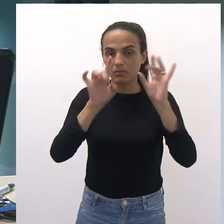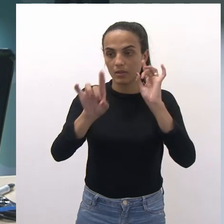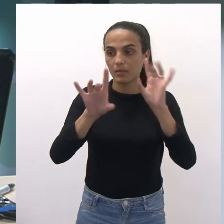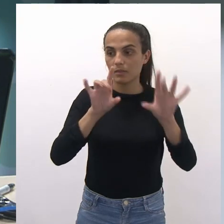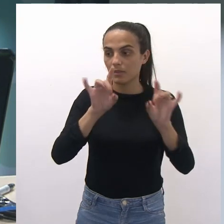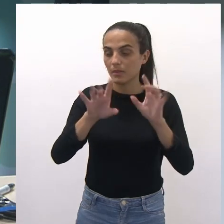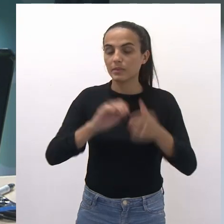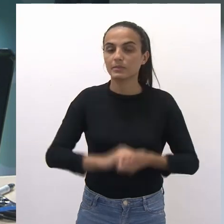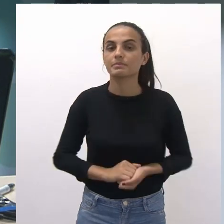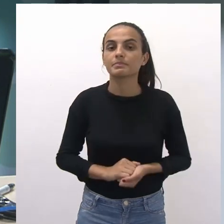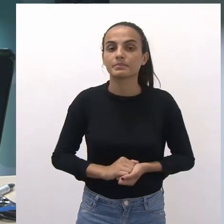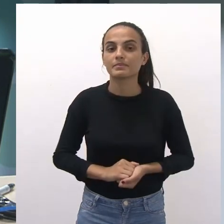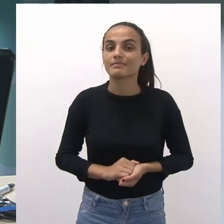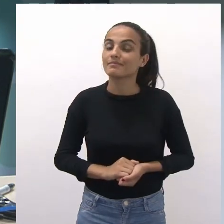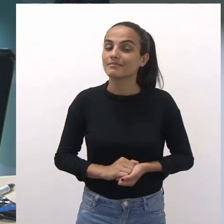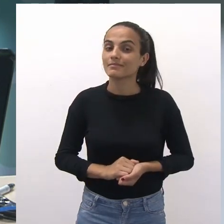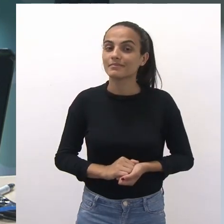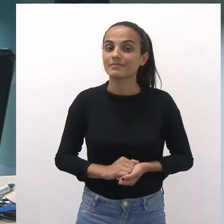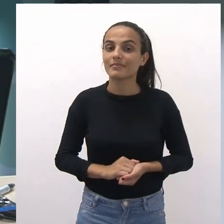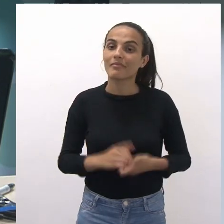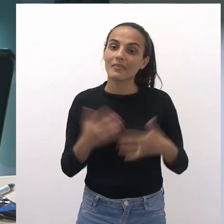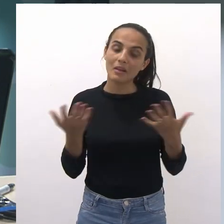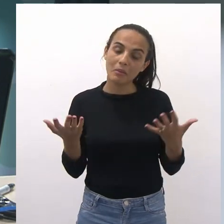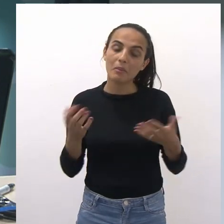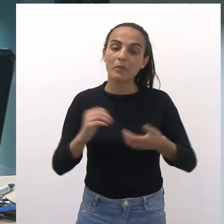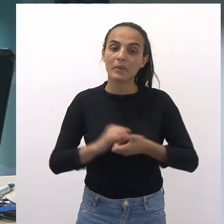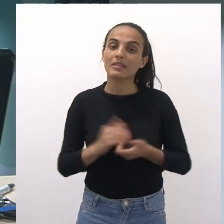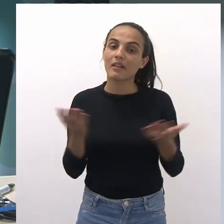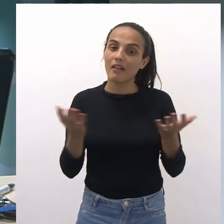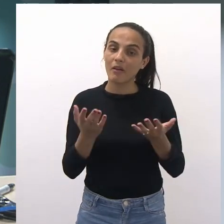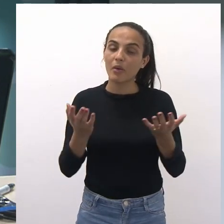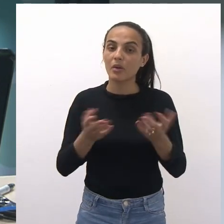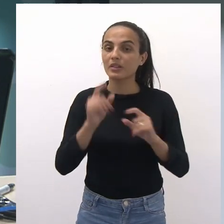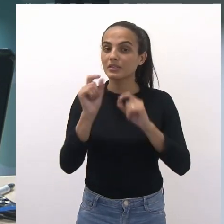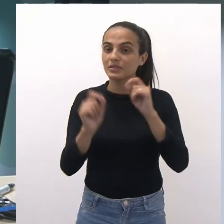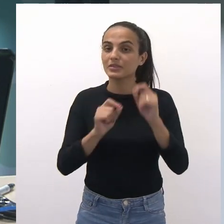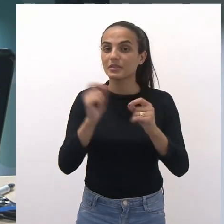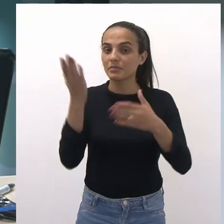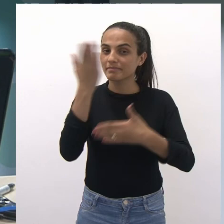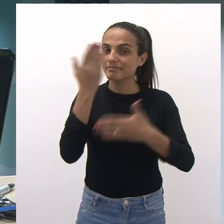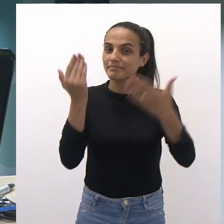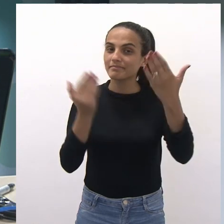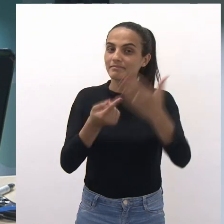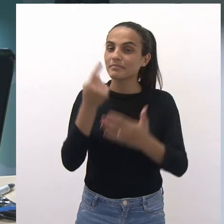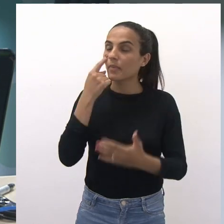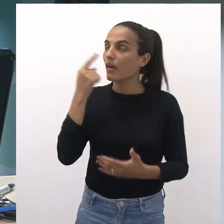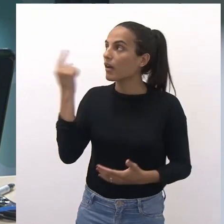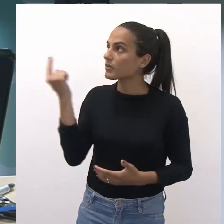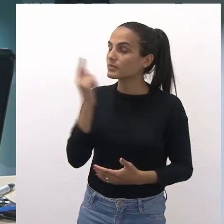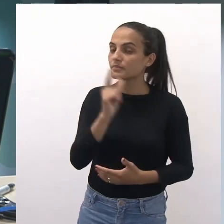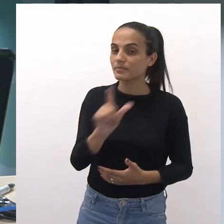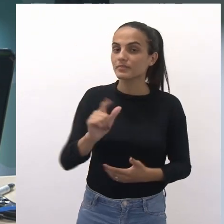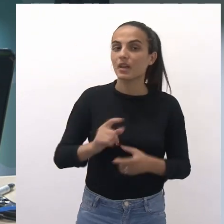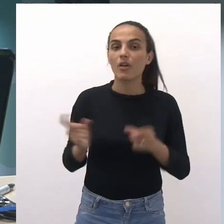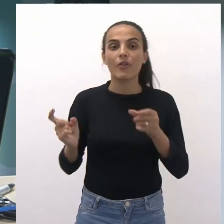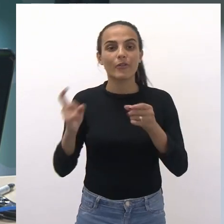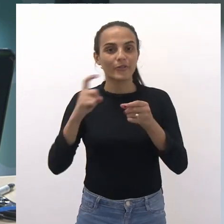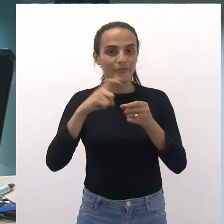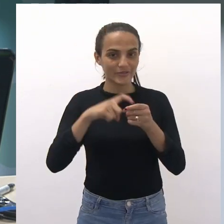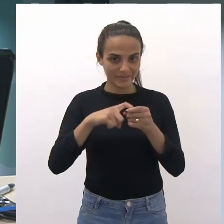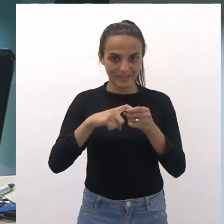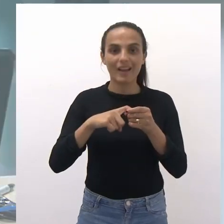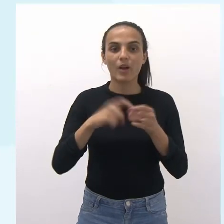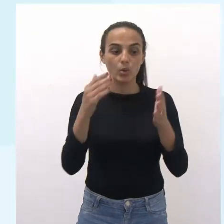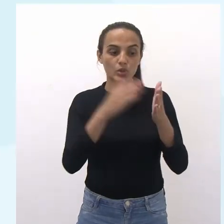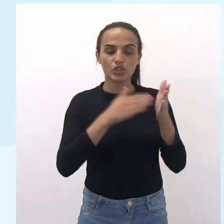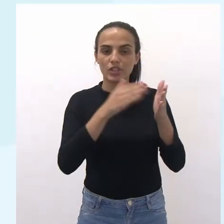utilizando. Bem, é o momento aí, então, agora, no próximo slide, para voltar lá ao diário de